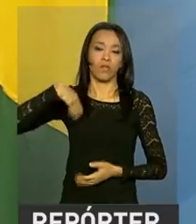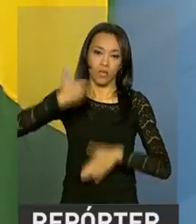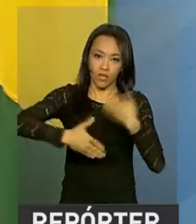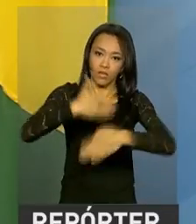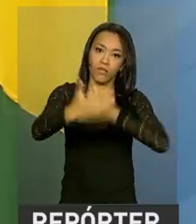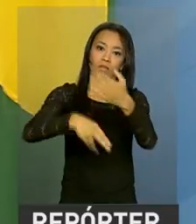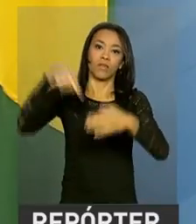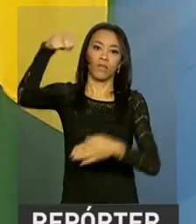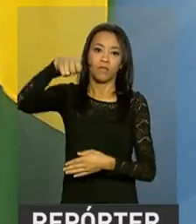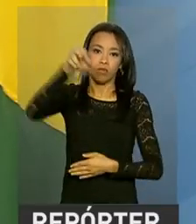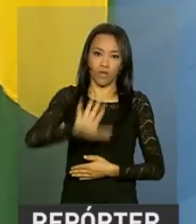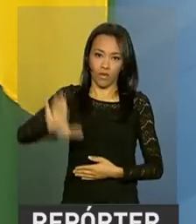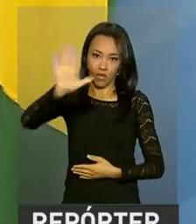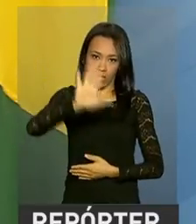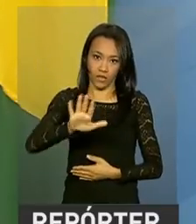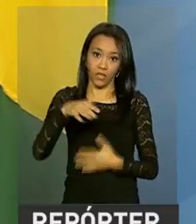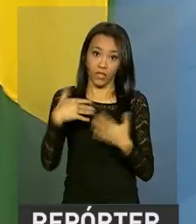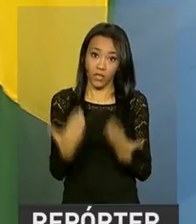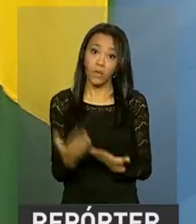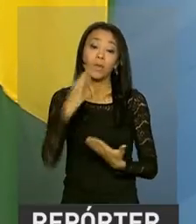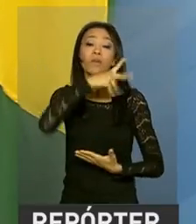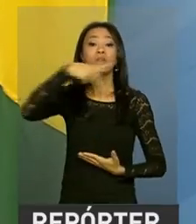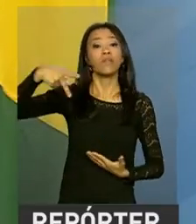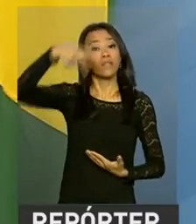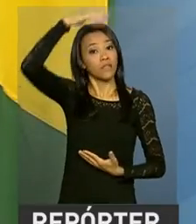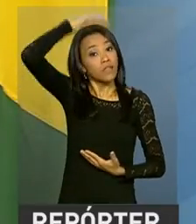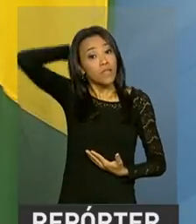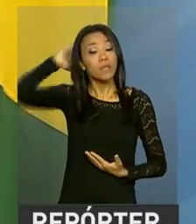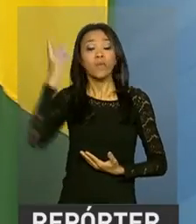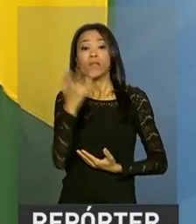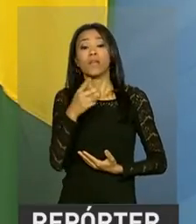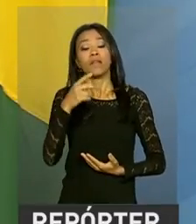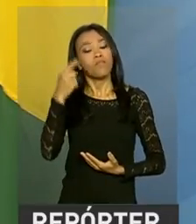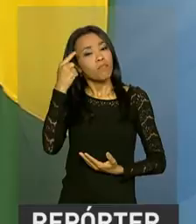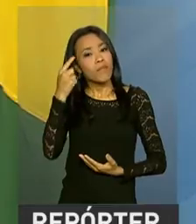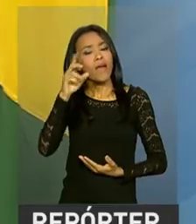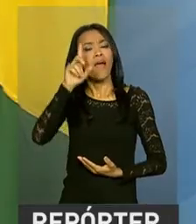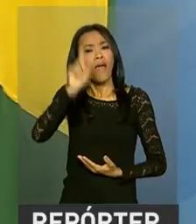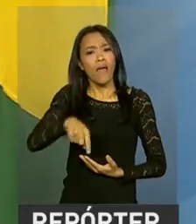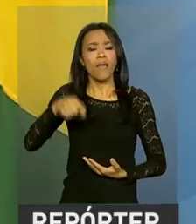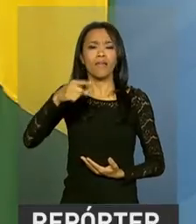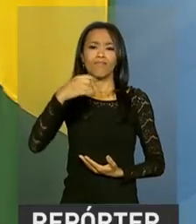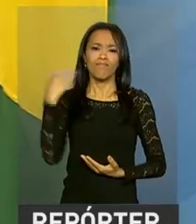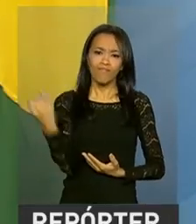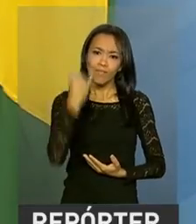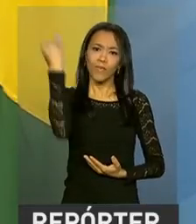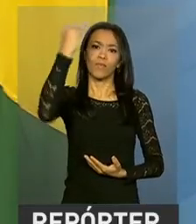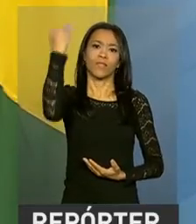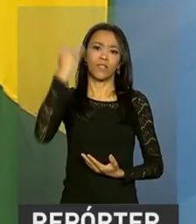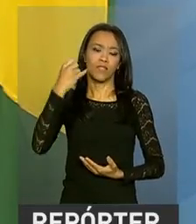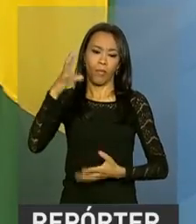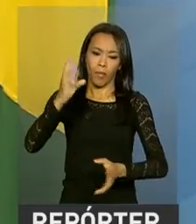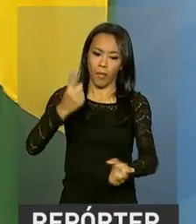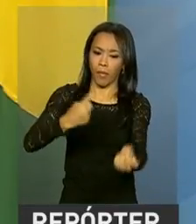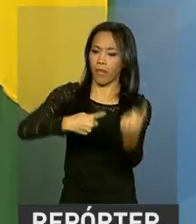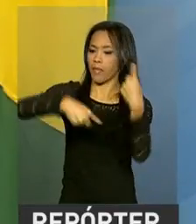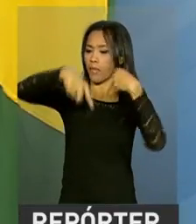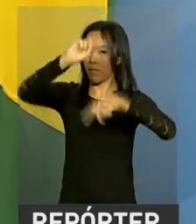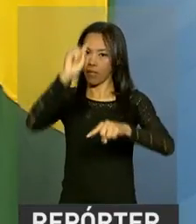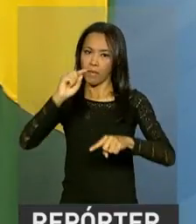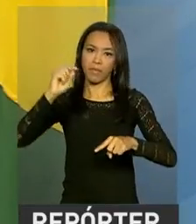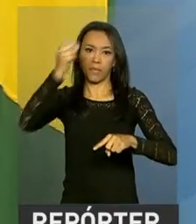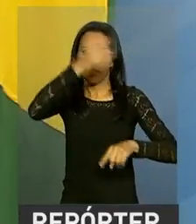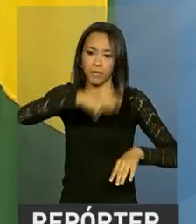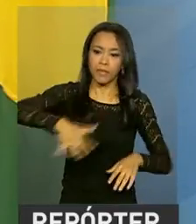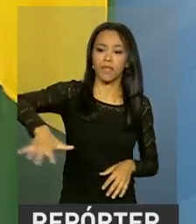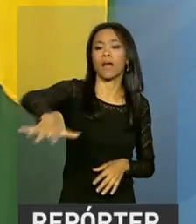nordeste para o presidente michel temer é fundamental garantir que a prosperidade seja estendida a